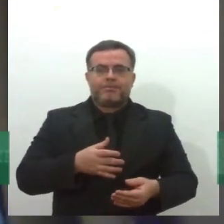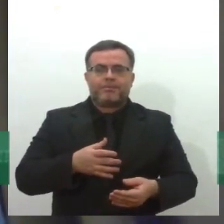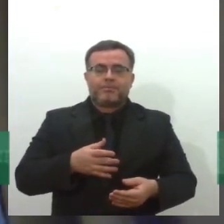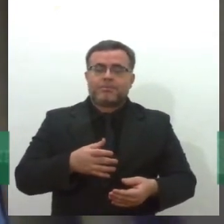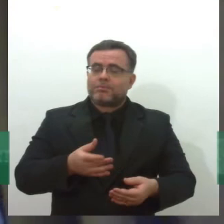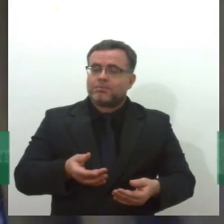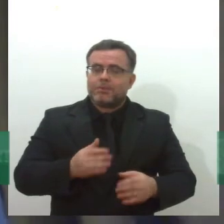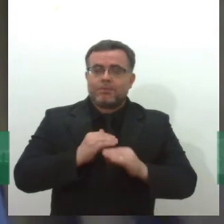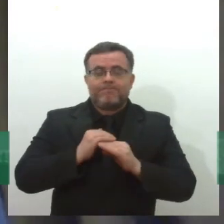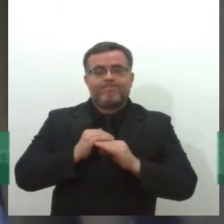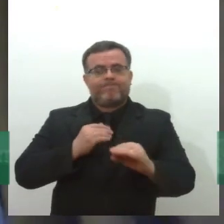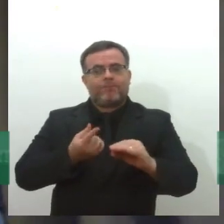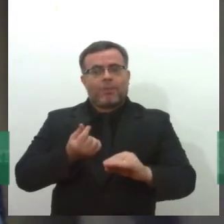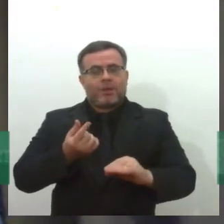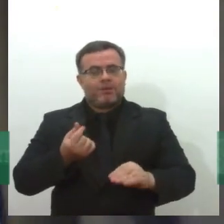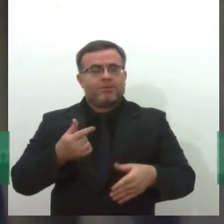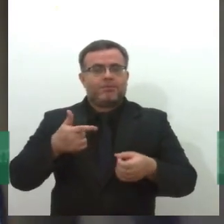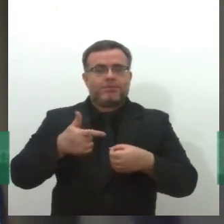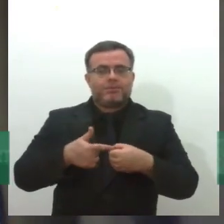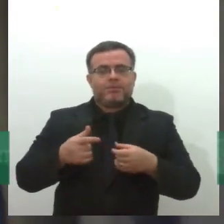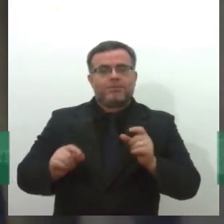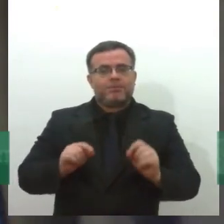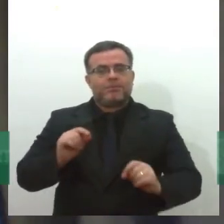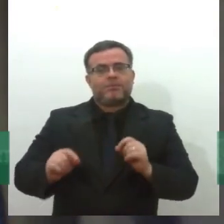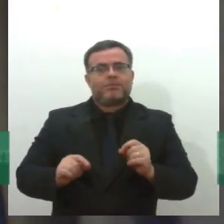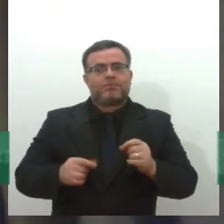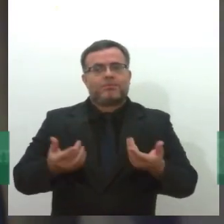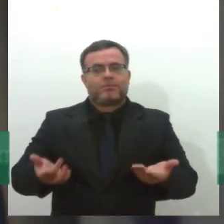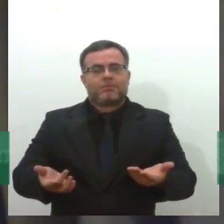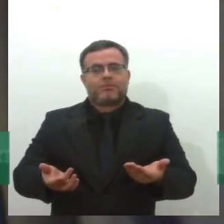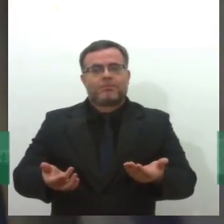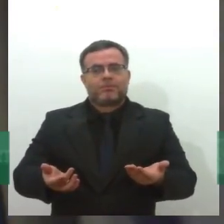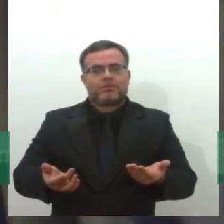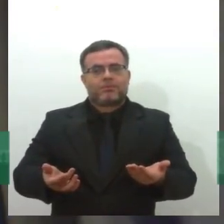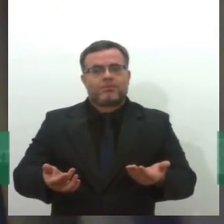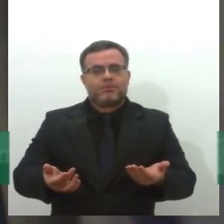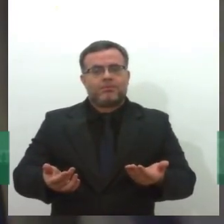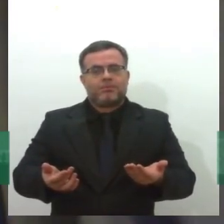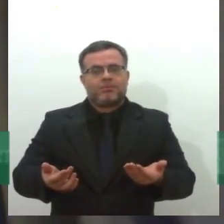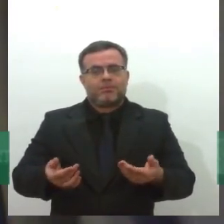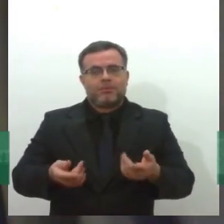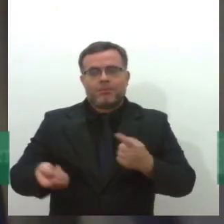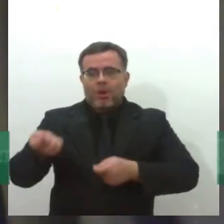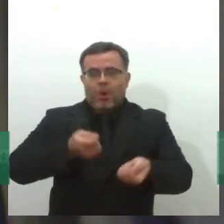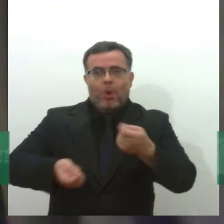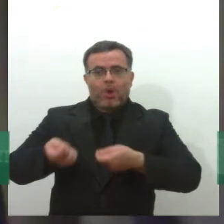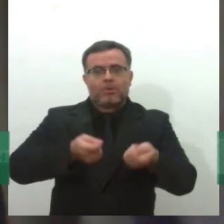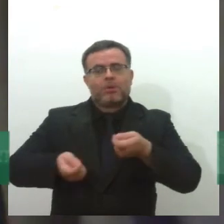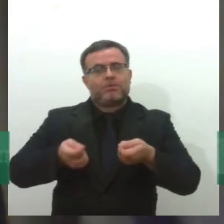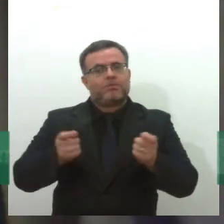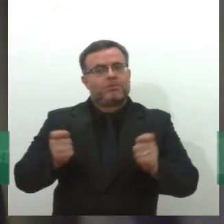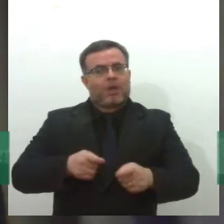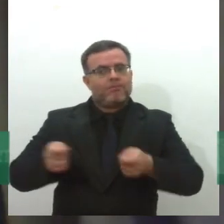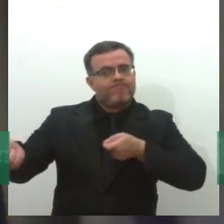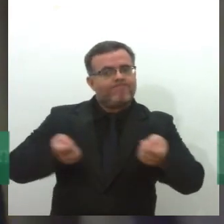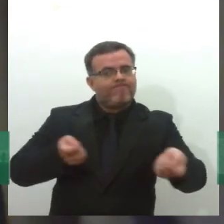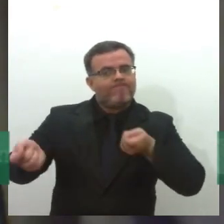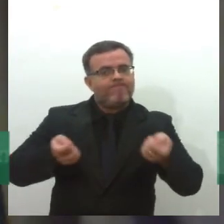conjuntural. Nenhum país controla a dinâmica da economia global, muito menos o Congresso Nacional. Eu acho que